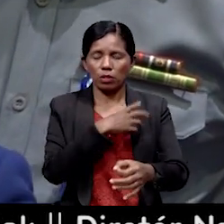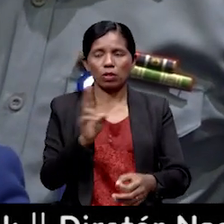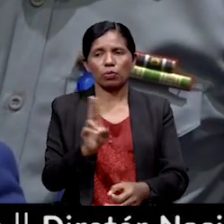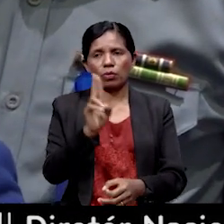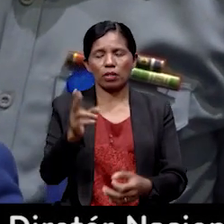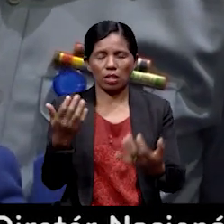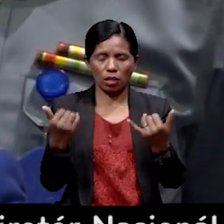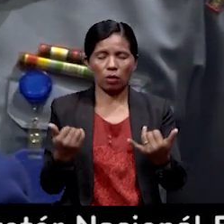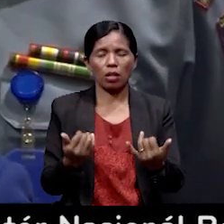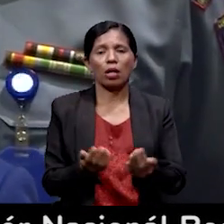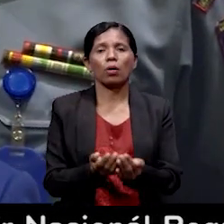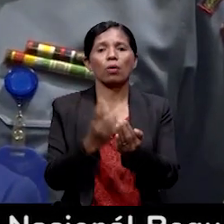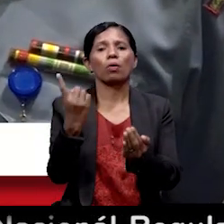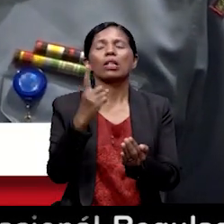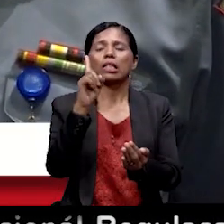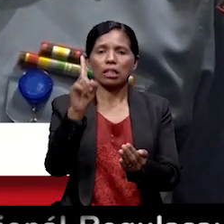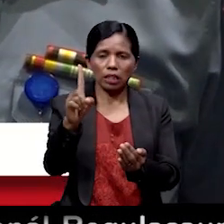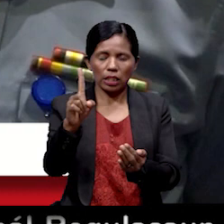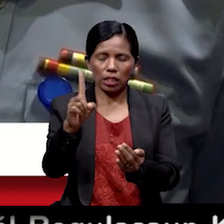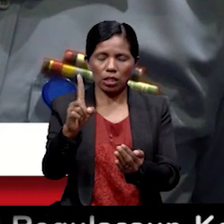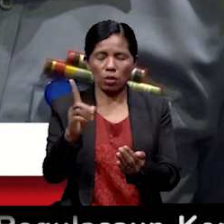de Lusitania de. Iya